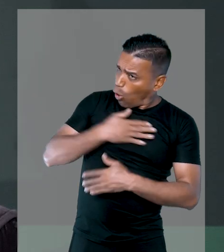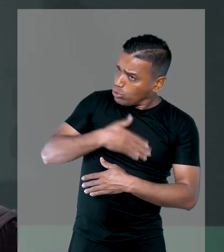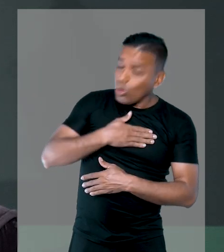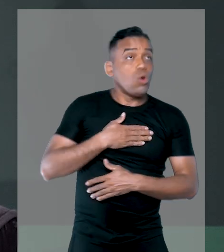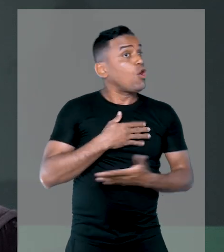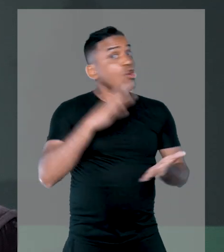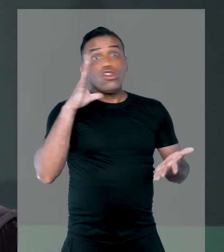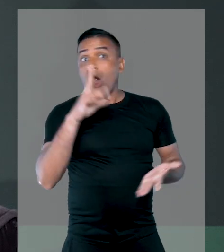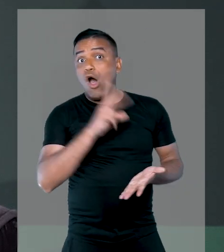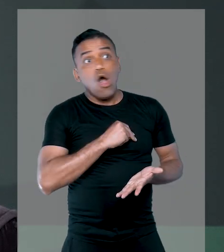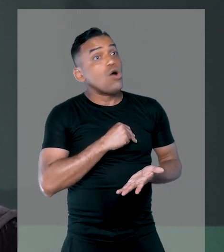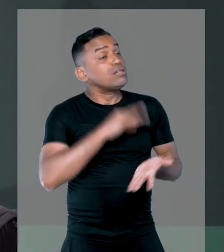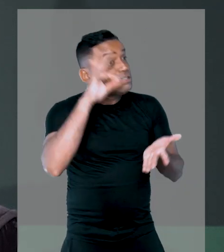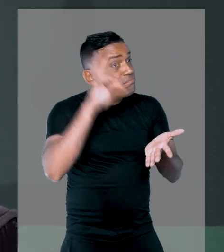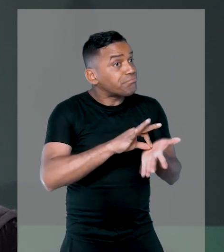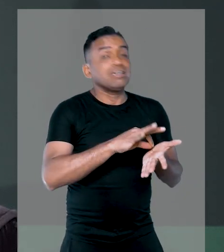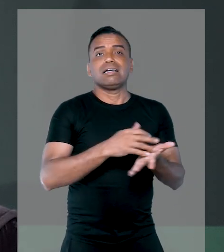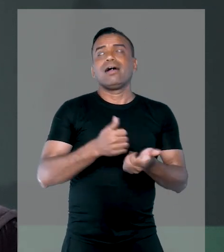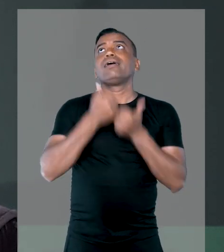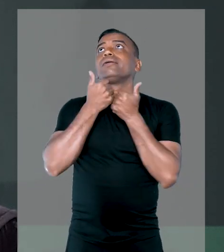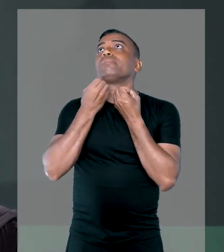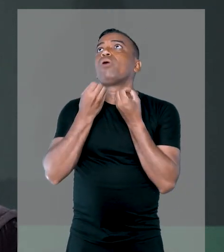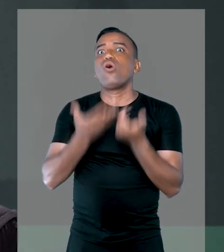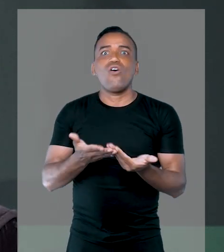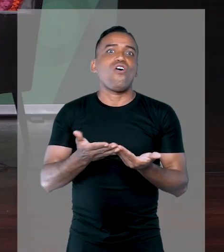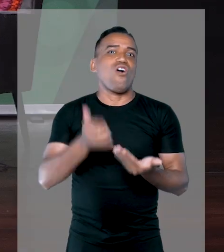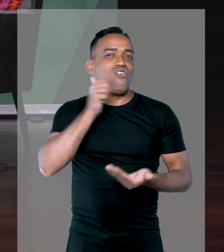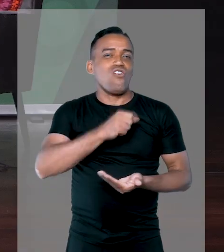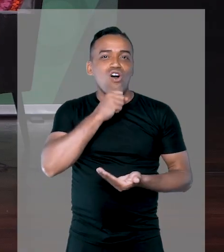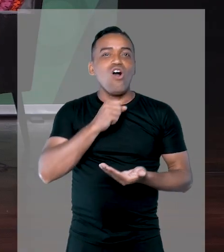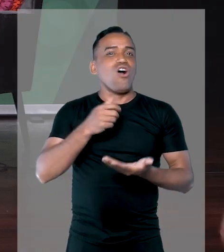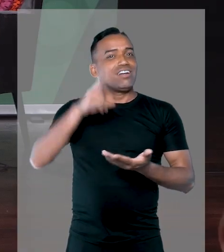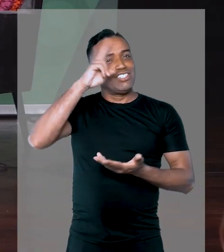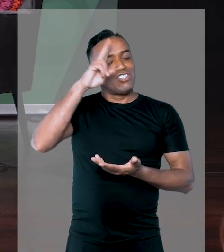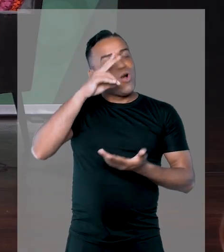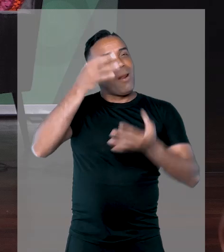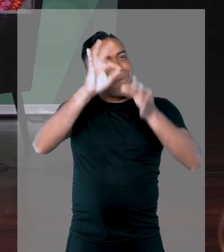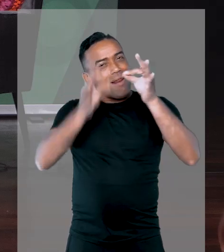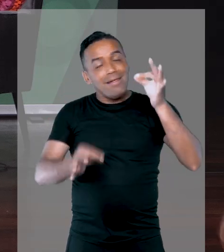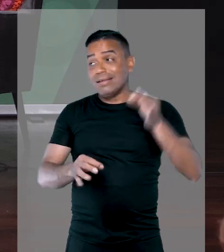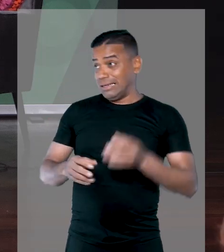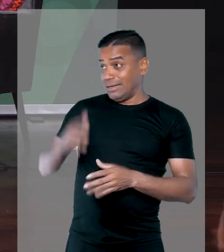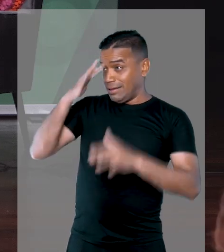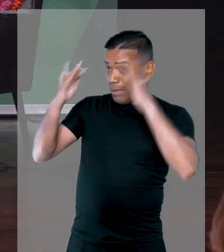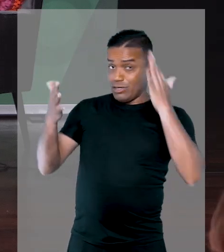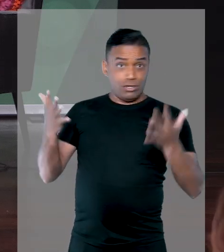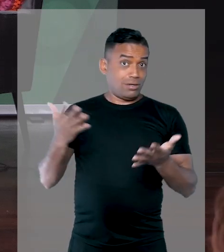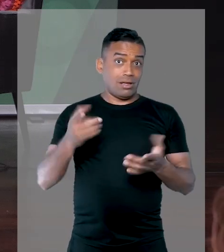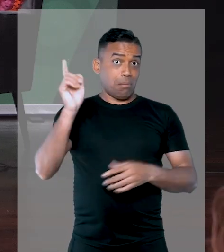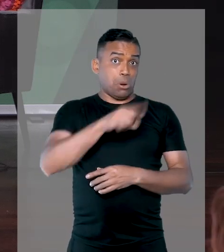nossa, é isso mesmo e tal. Eu falei, que bom que é isso mesmo, né? Porque era para ser... Imagina se o seu livro for